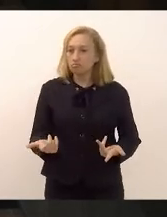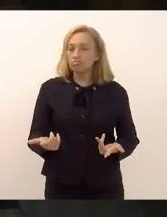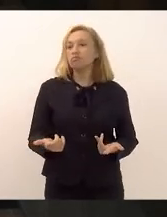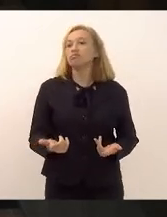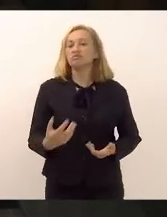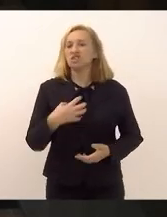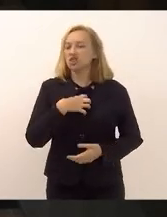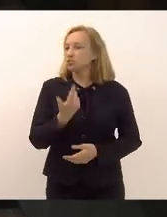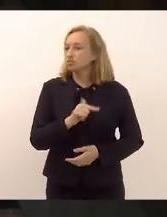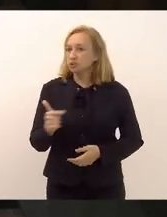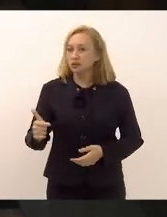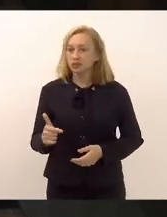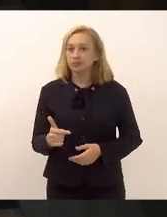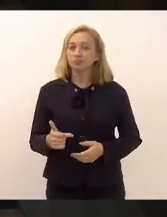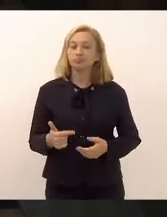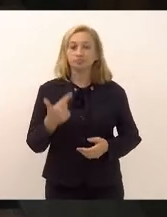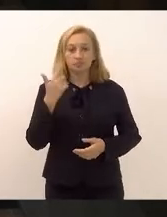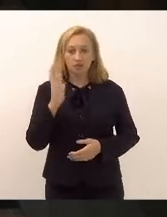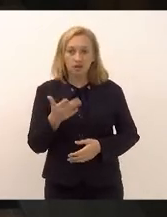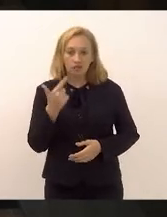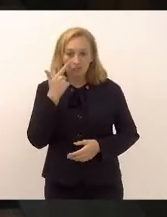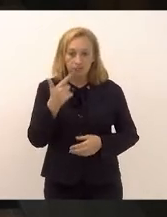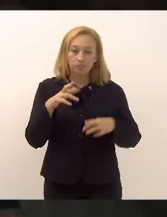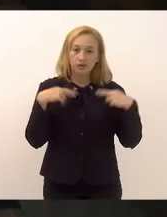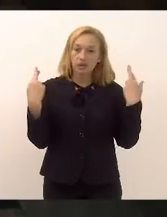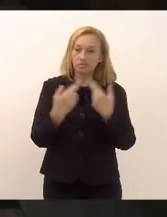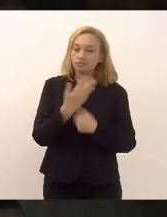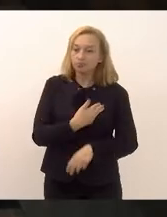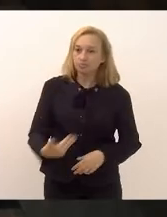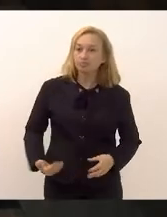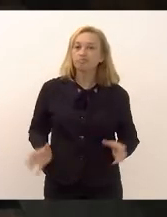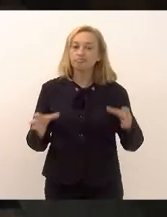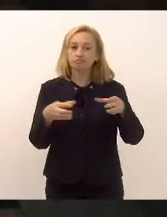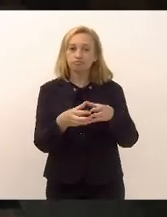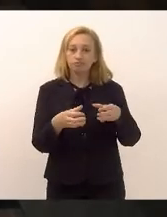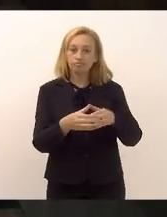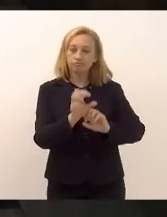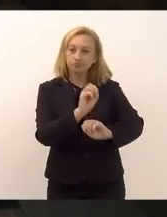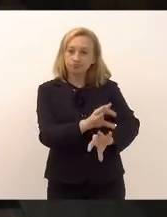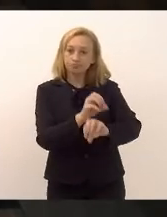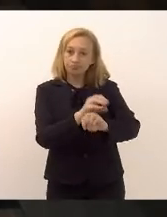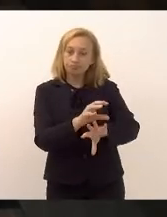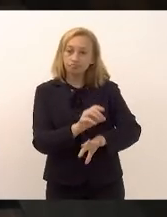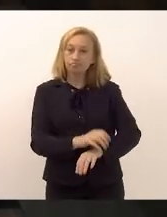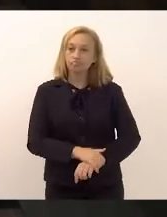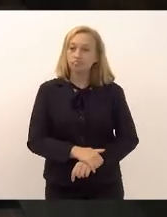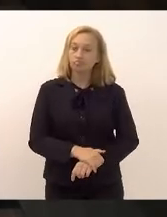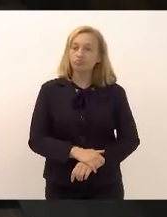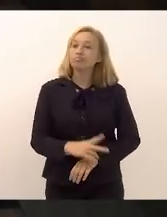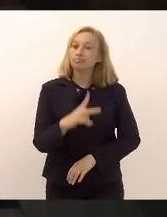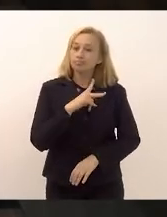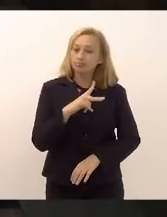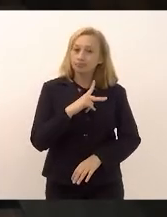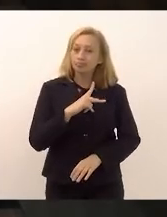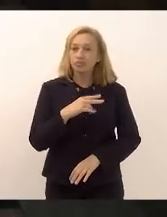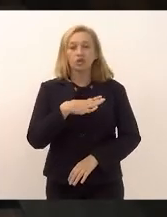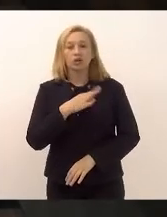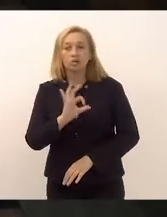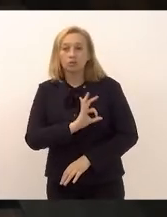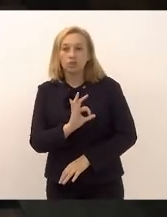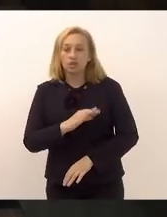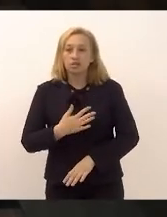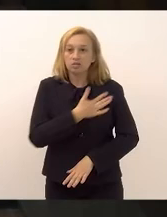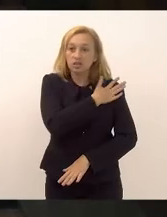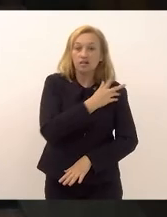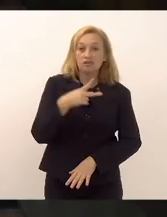nenhum sentido. A gente já realizou audiências públicas pela Comissão de Educação em que a própria Polícia Militar se